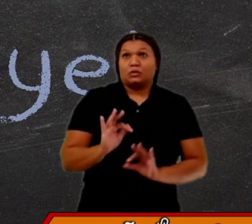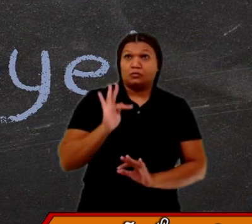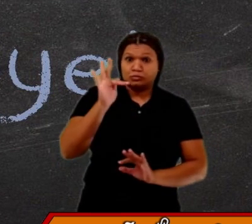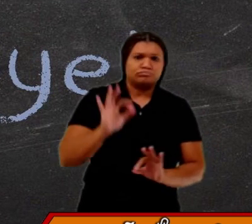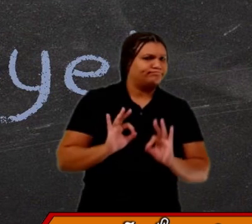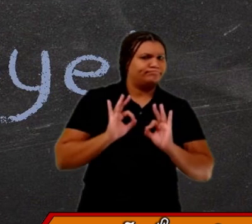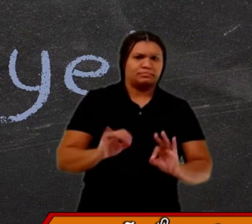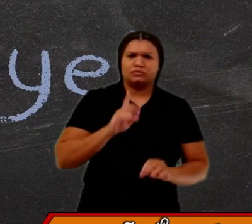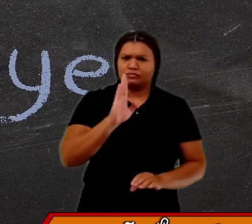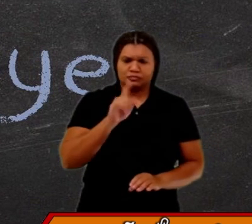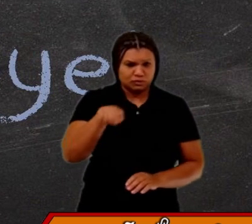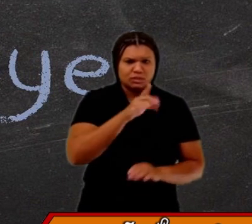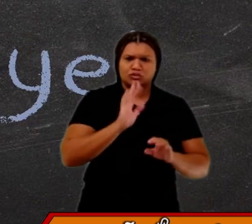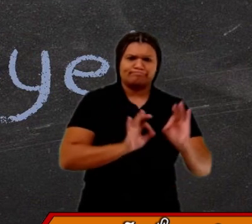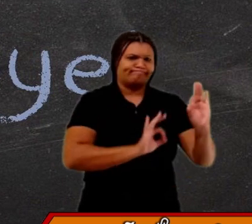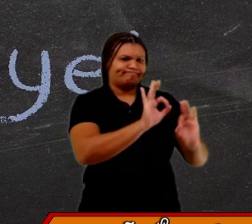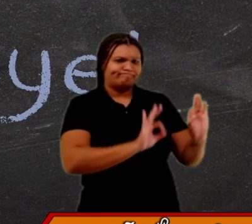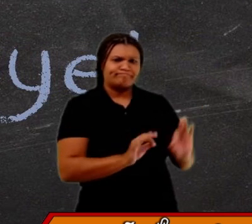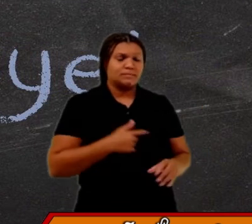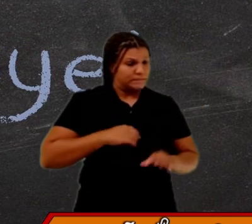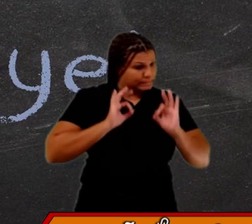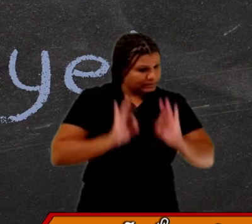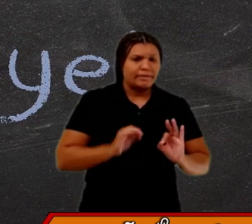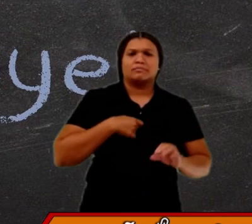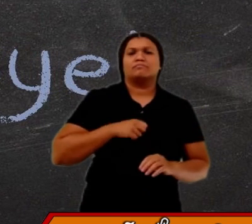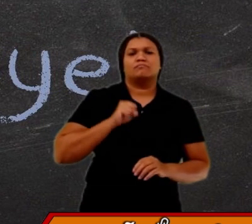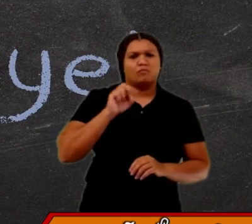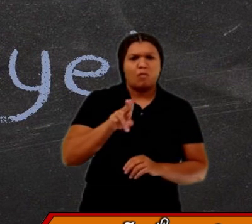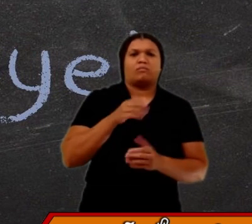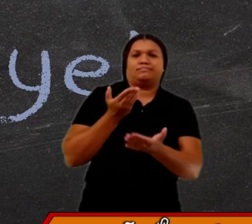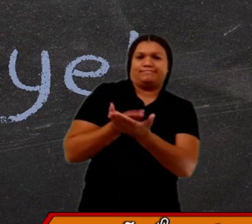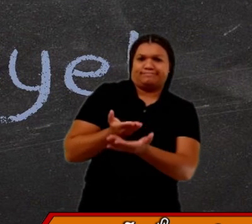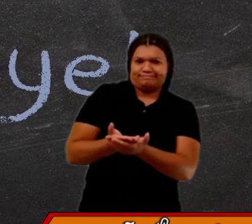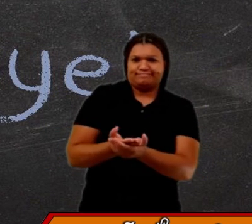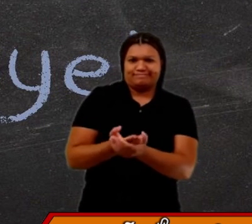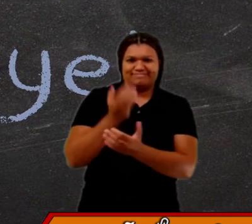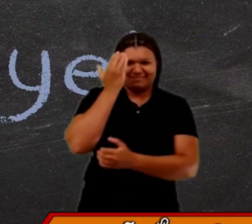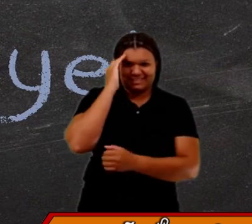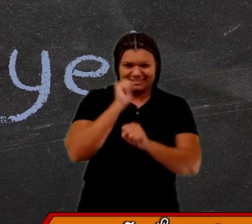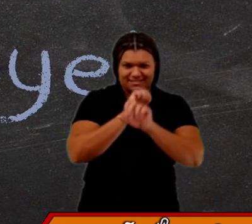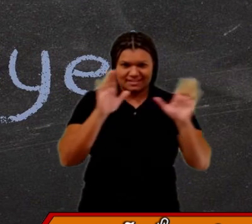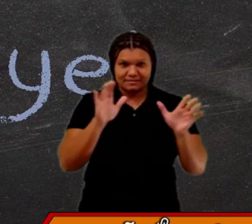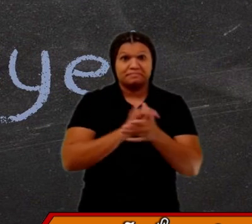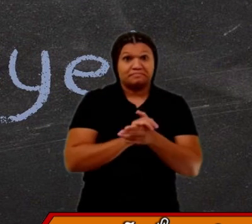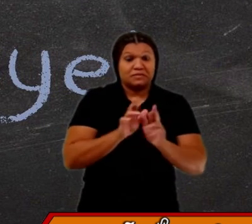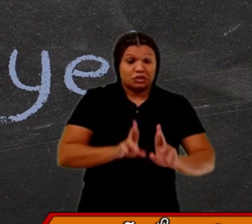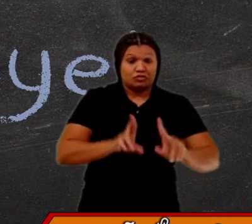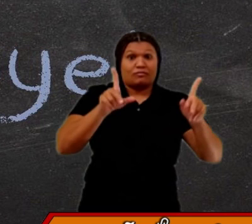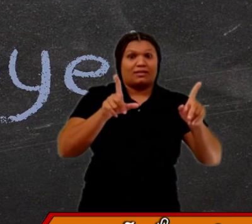você fez um planejamento e você tem certeza de que você vai estudar certo então a diferença